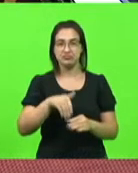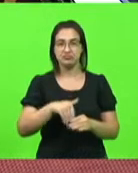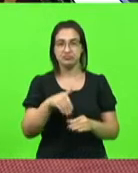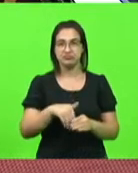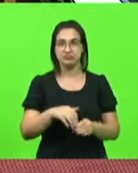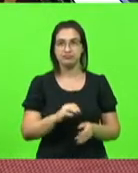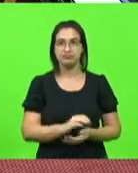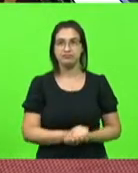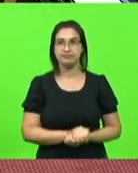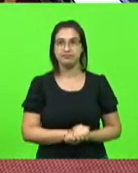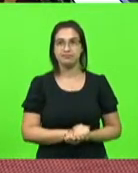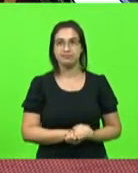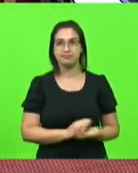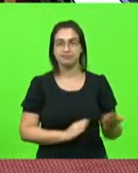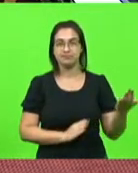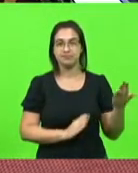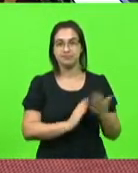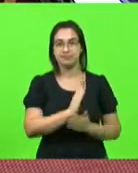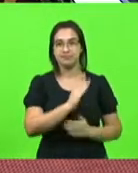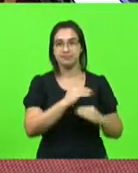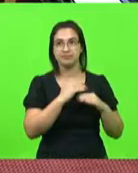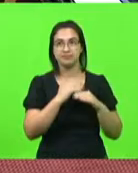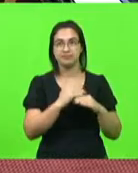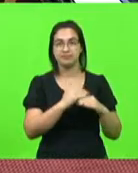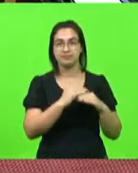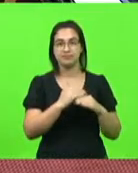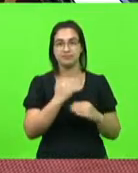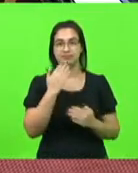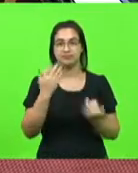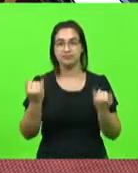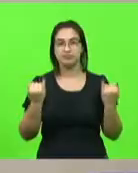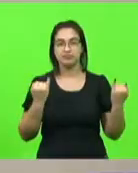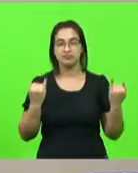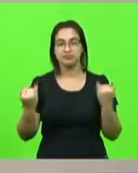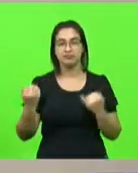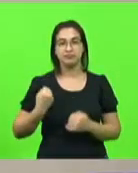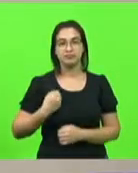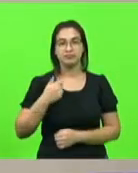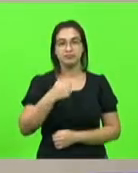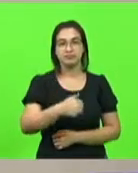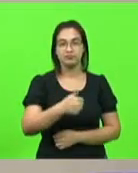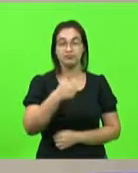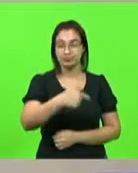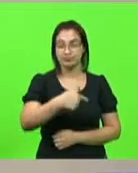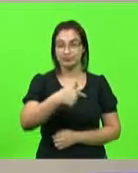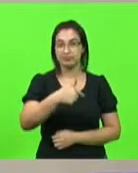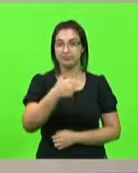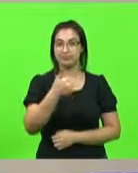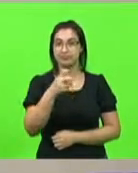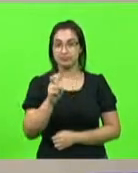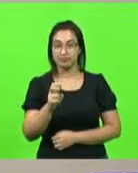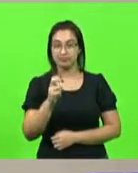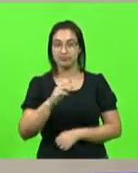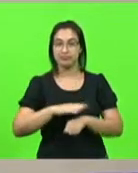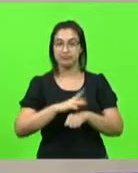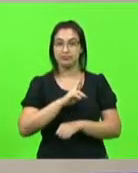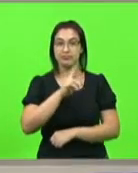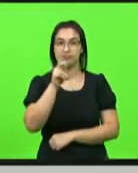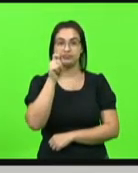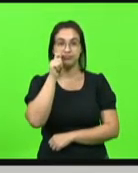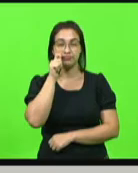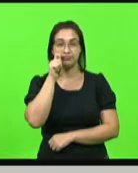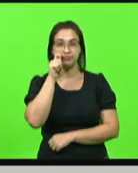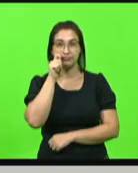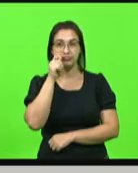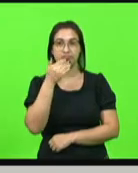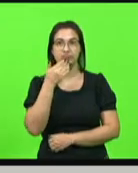que aprovam, permaneçam como se encontram. Aprovado por unanimidade. Pedido de informação 715, autor deputado Ana Campagnolo, solicitando ao secretário de